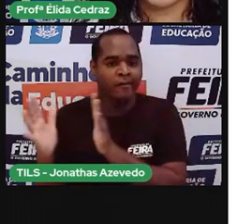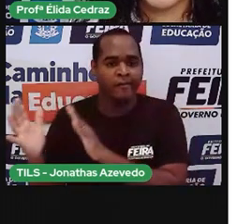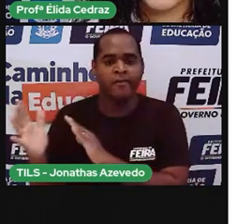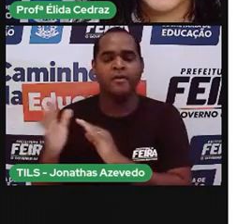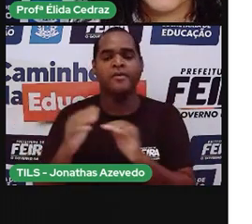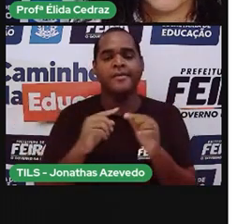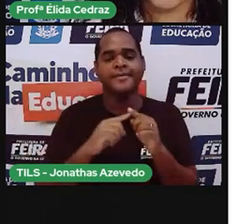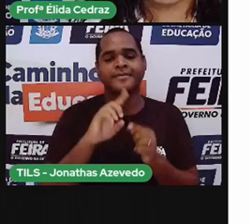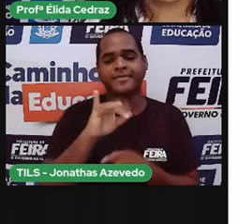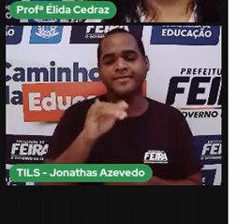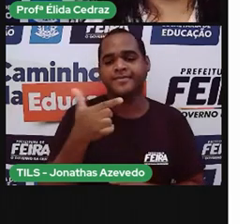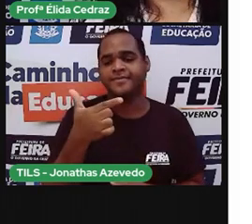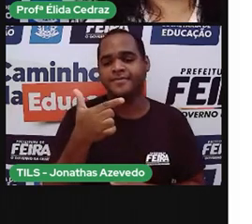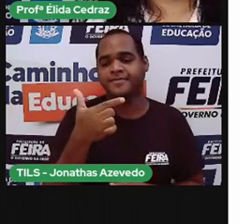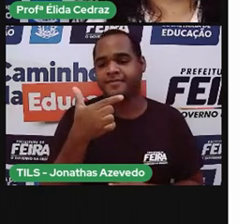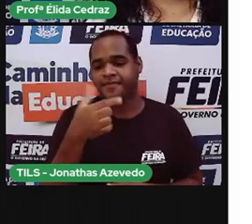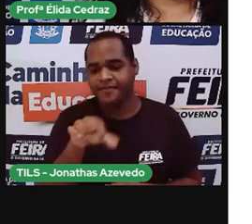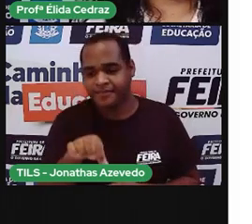é 29,